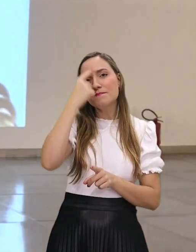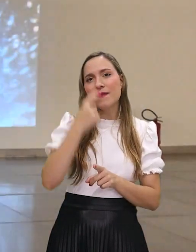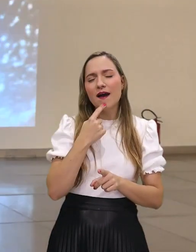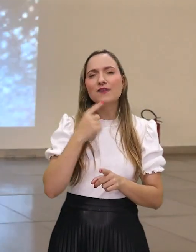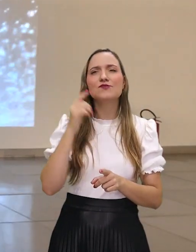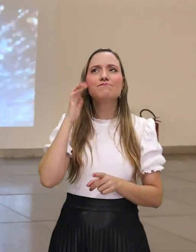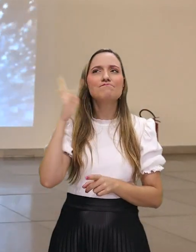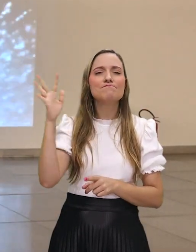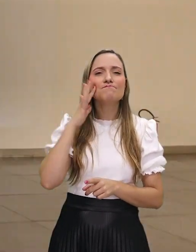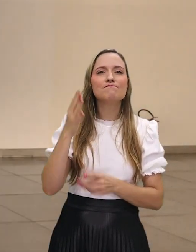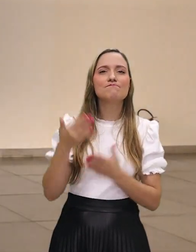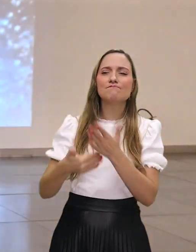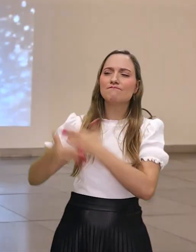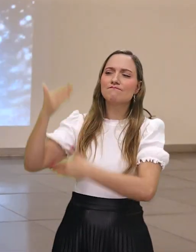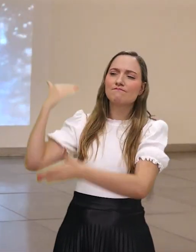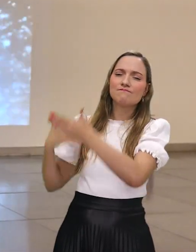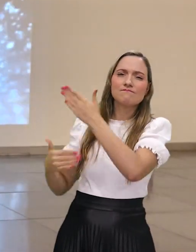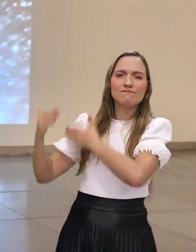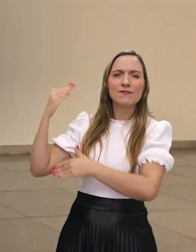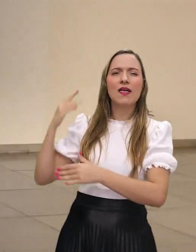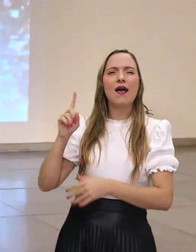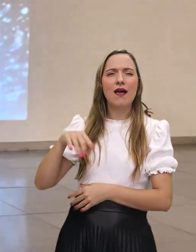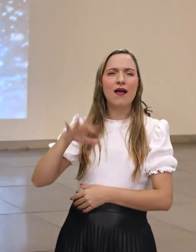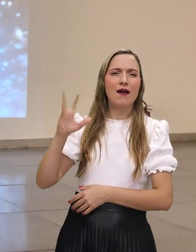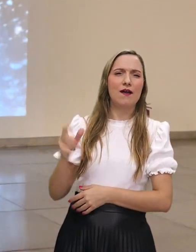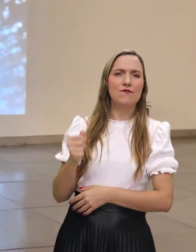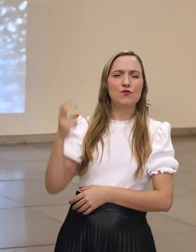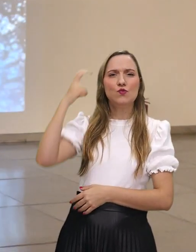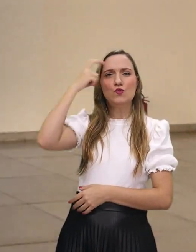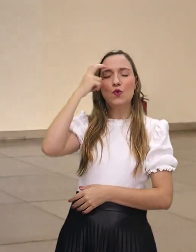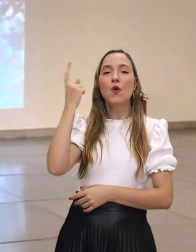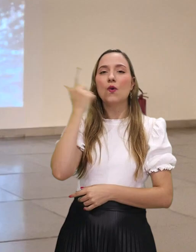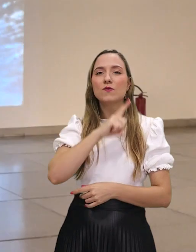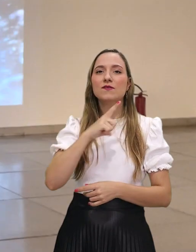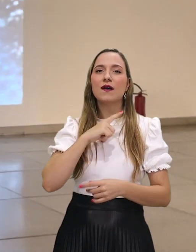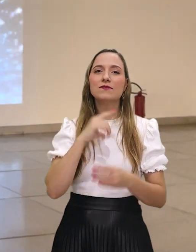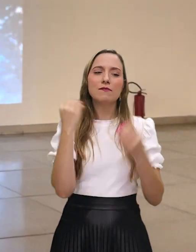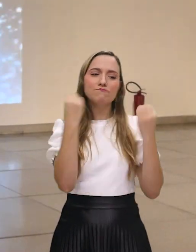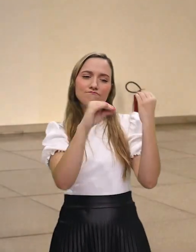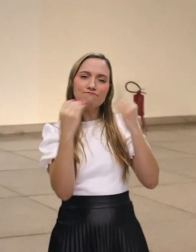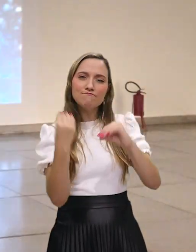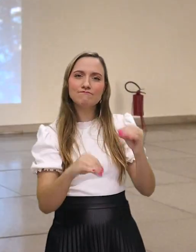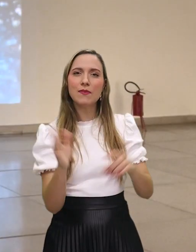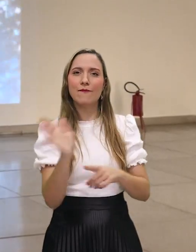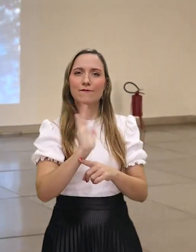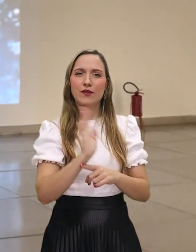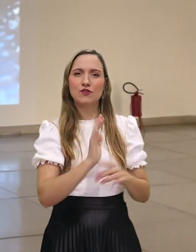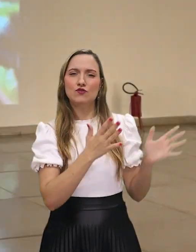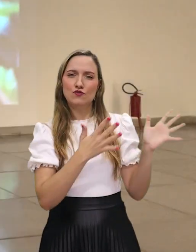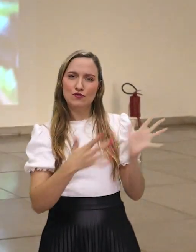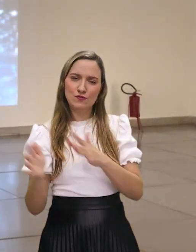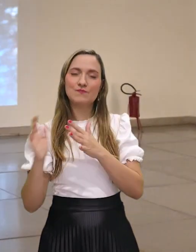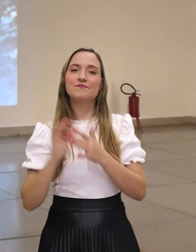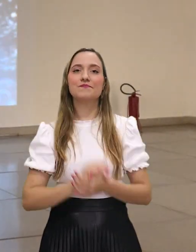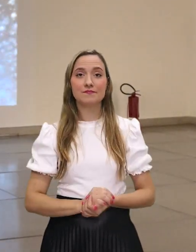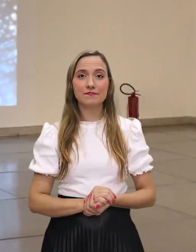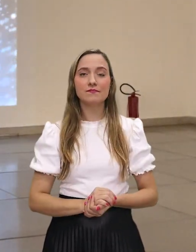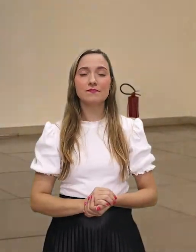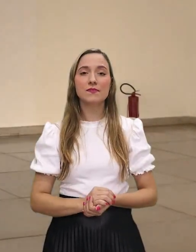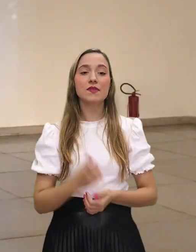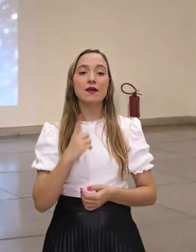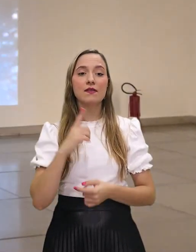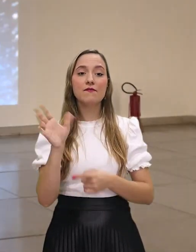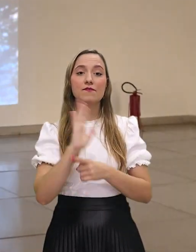de afrofuturos para constituir esse vídeo. E aí, entre a passagem dessas imagens, eu